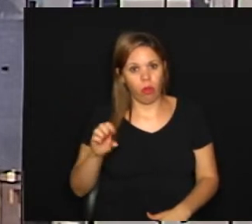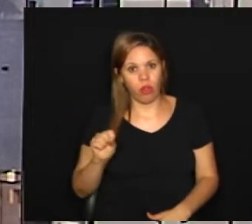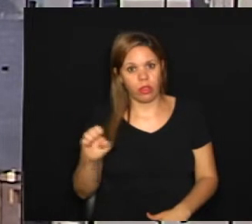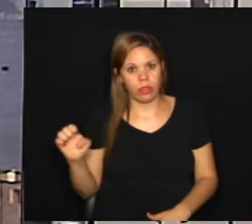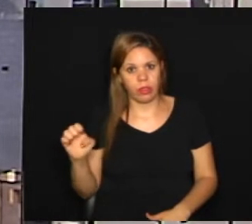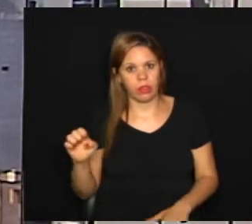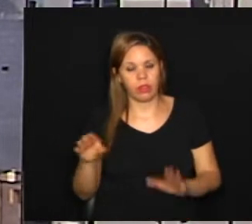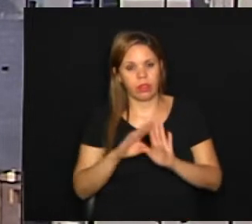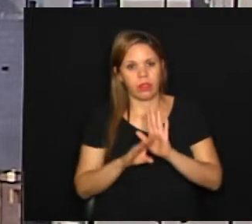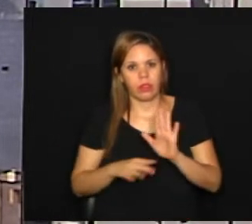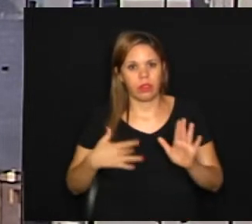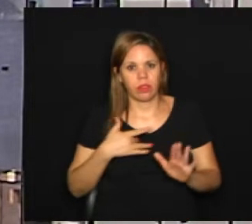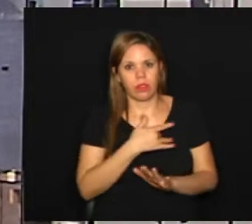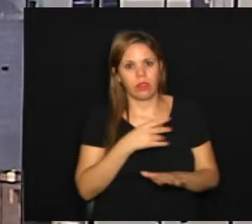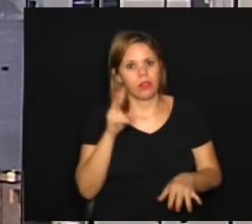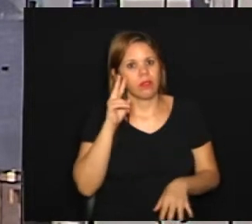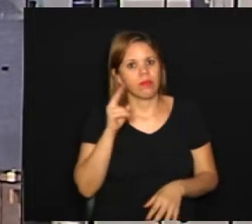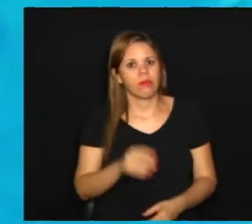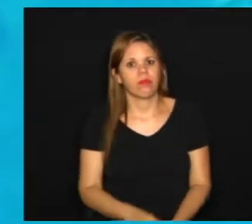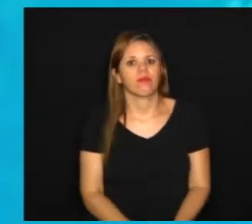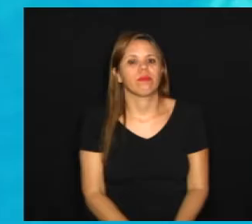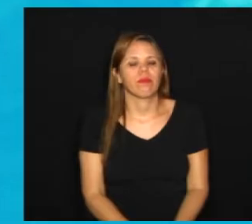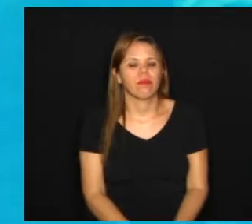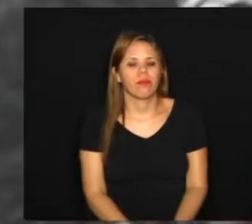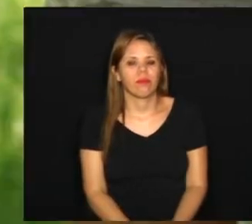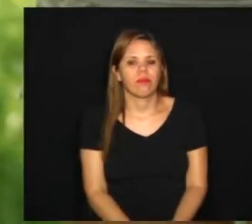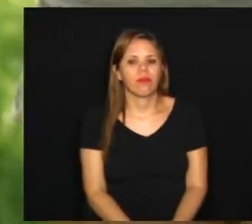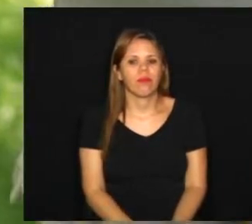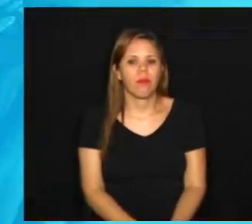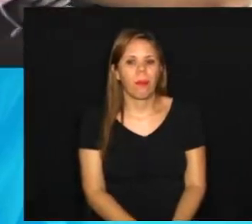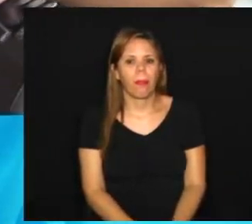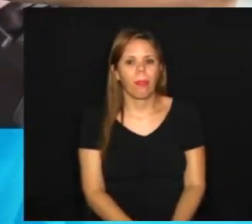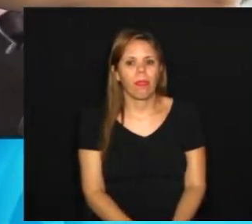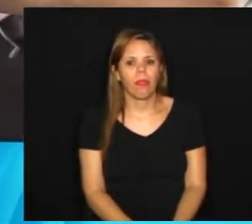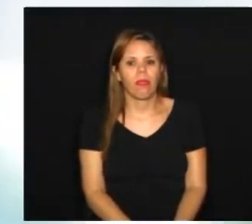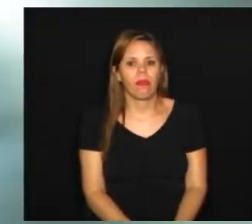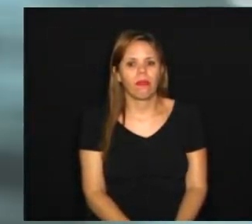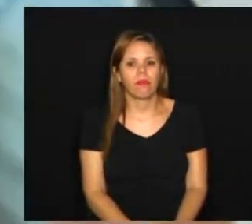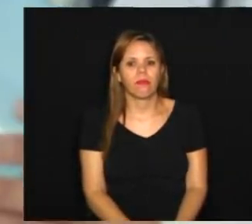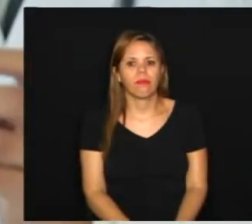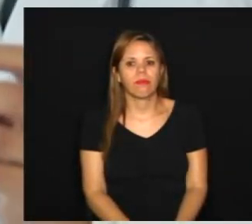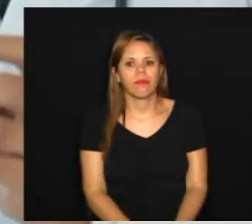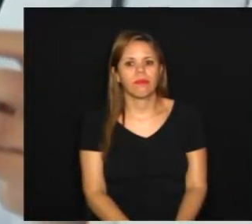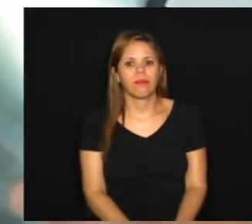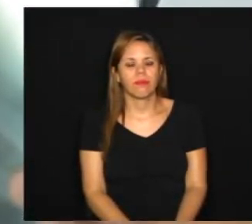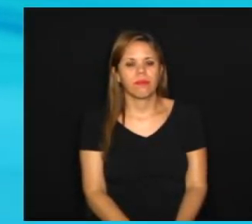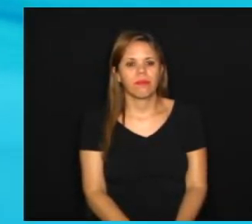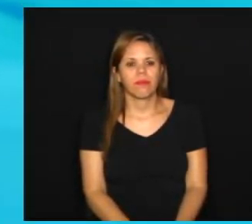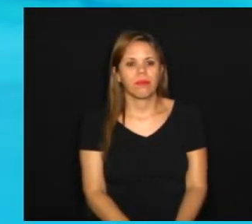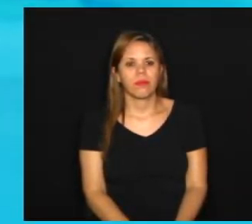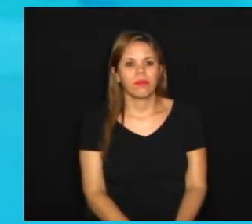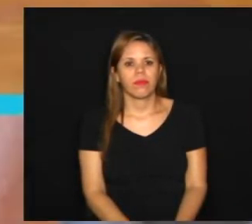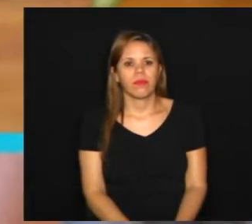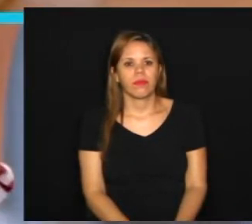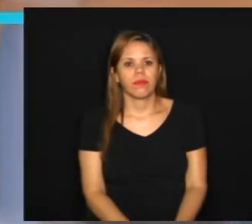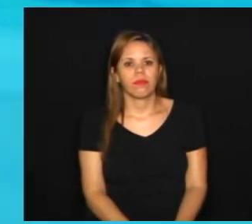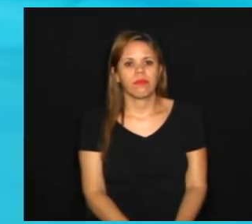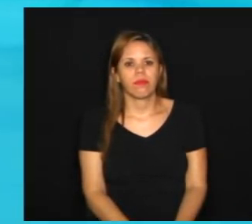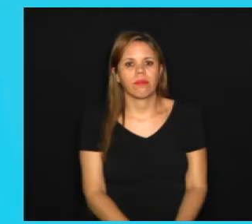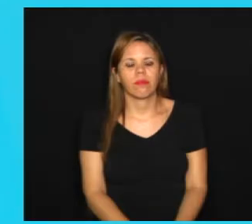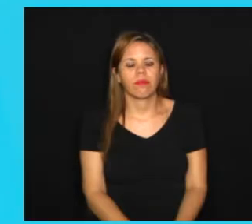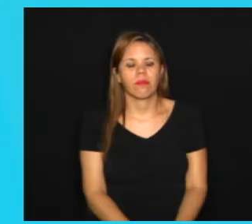alguém que está com dores nas pernas, um inchaço repentino, endurecido, entre outros sintomas, pode ser sinal